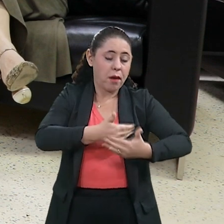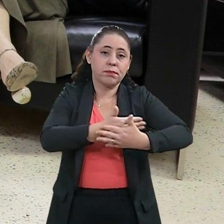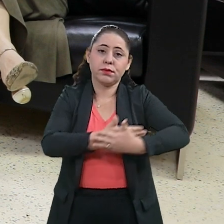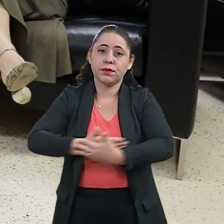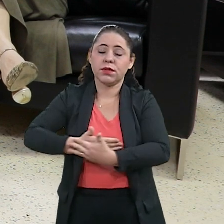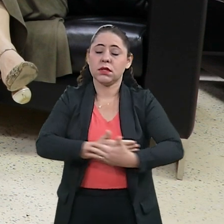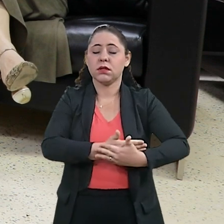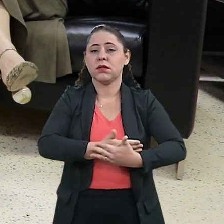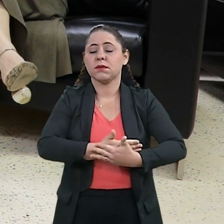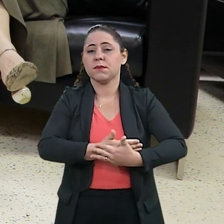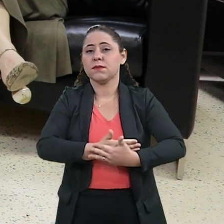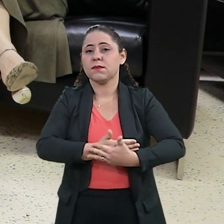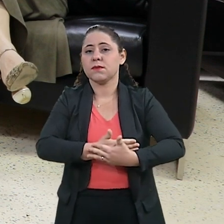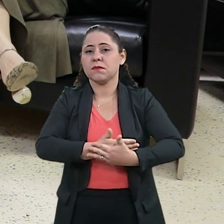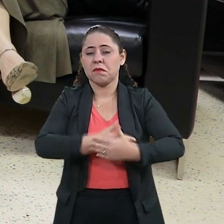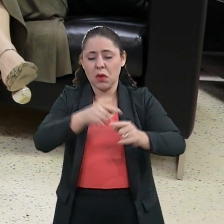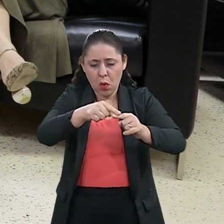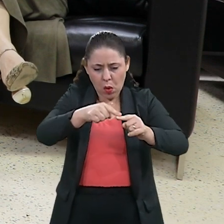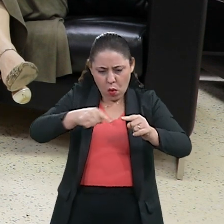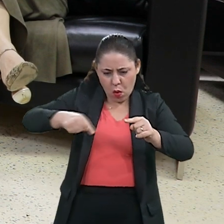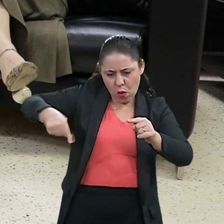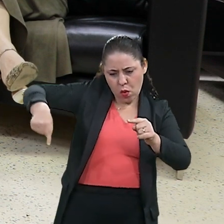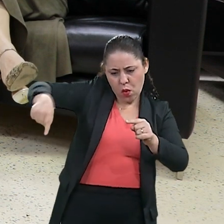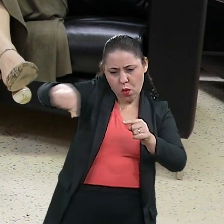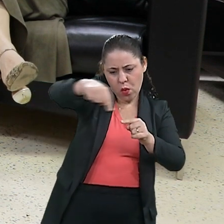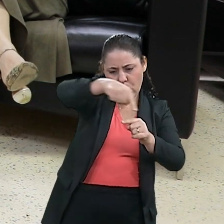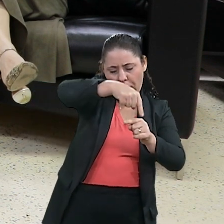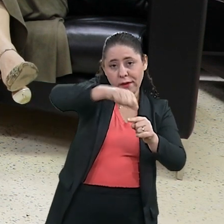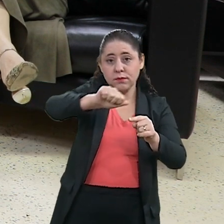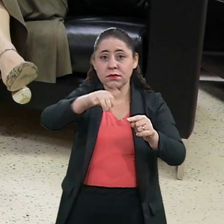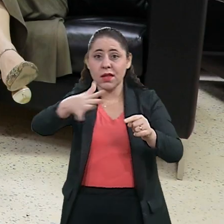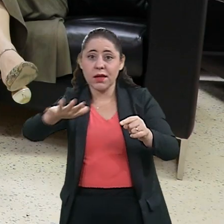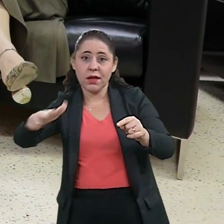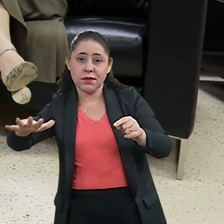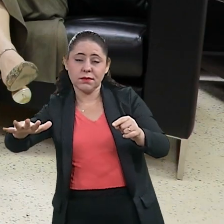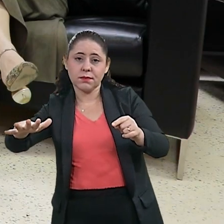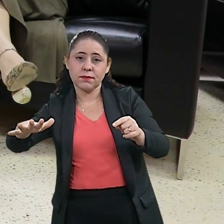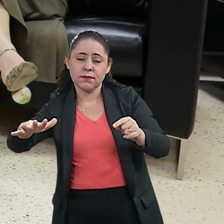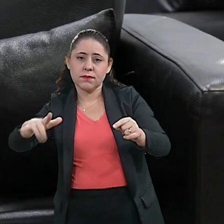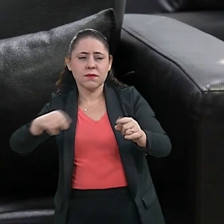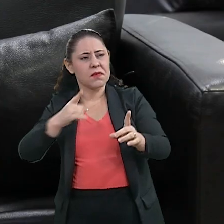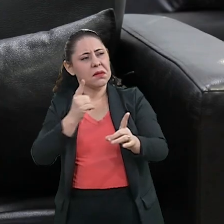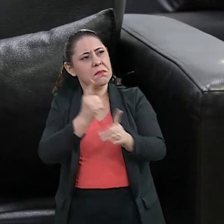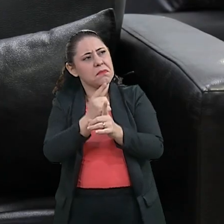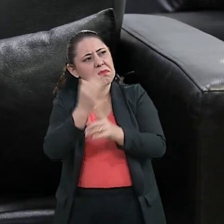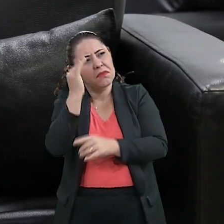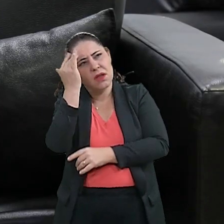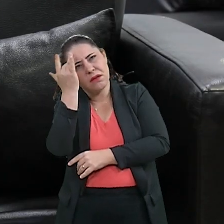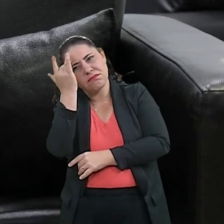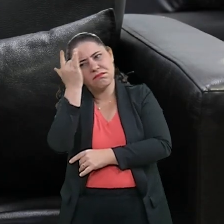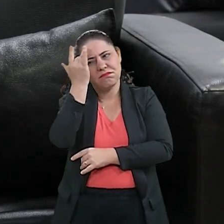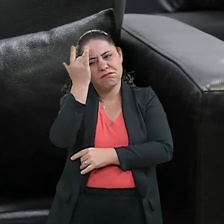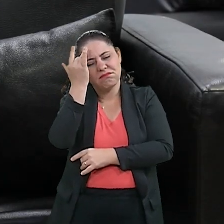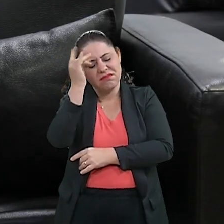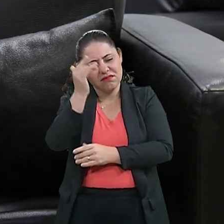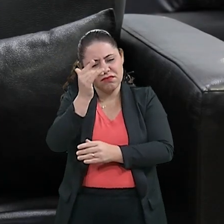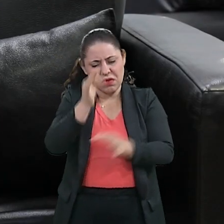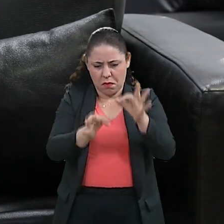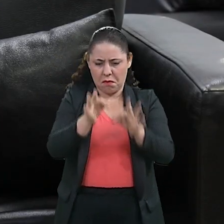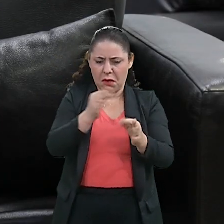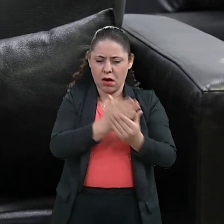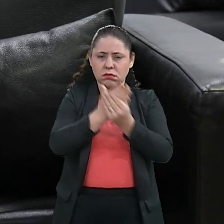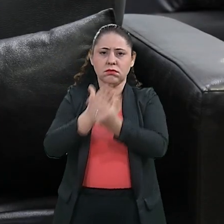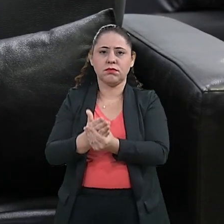foi entregue na rotatória ali de Aquidauana. Então, ela achava que era ali que